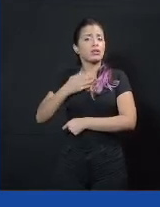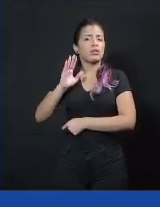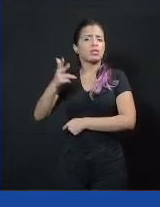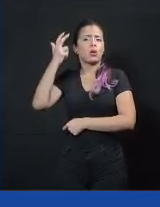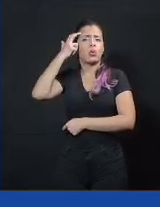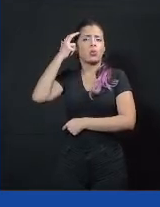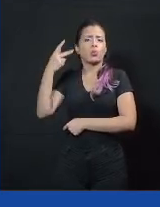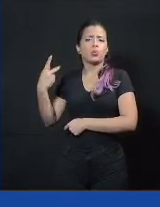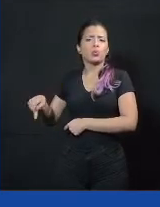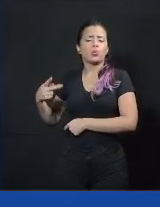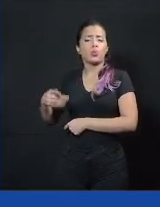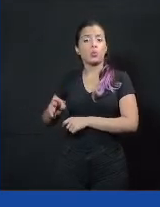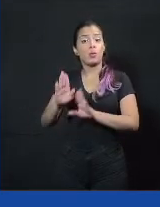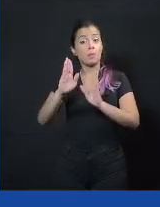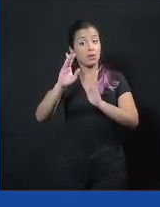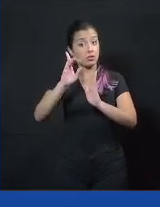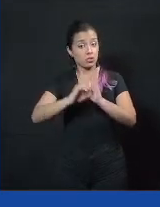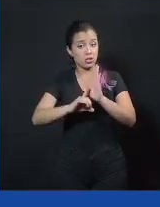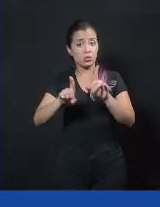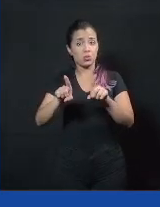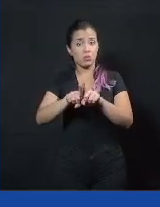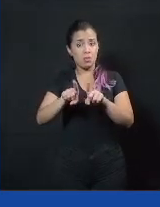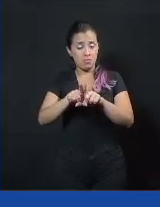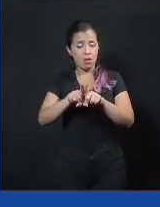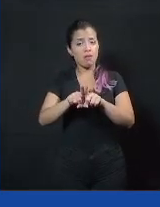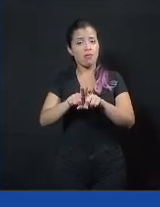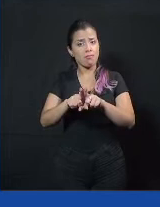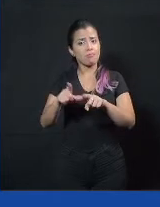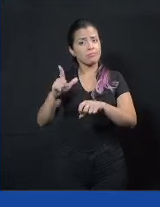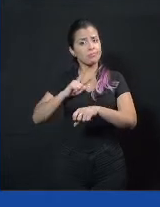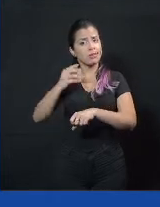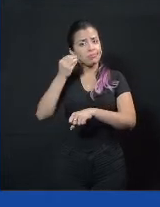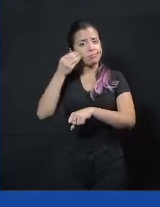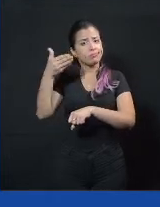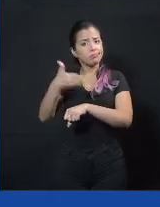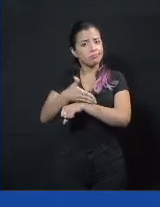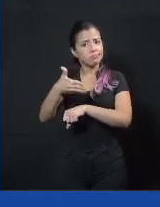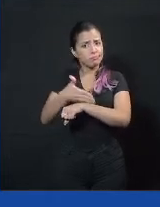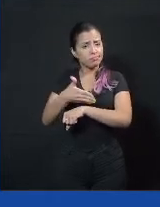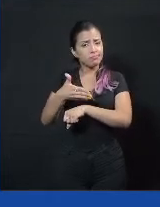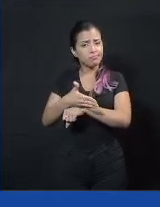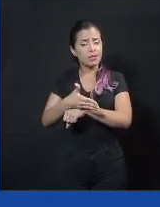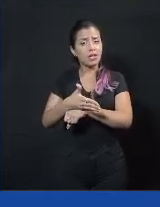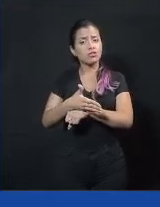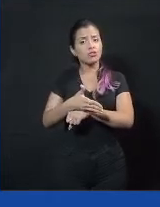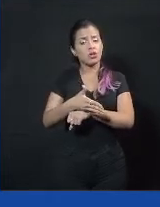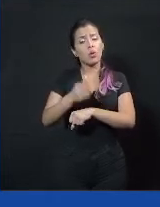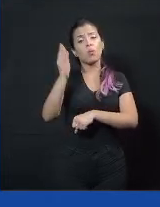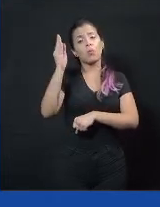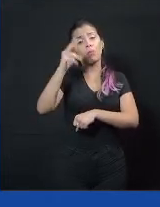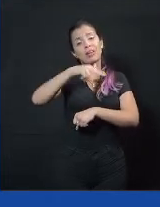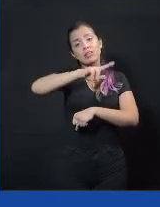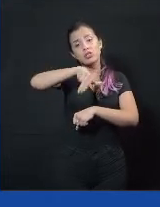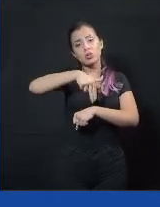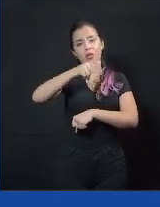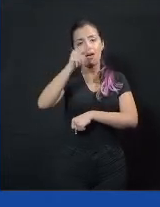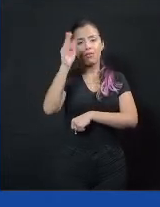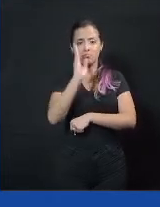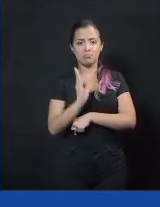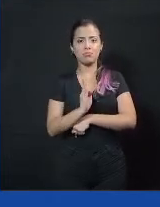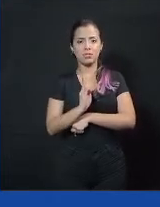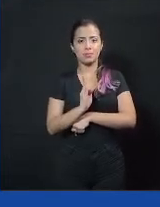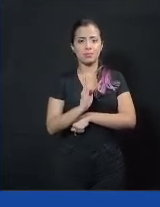nosso direito optar, viver, participar da vida de uma nacionalidade do nosso país, ou